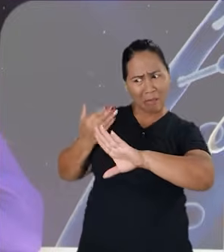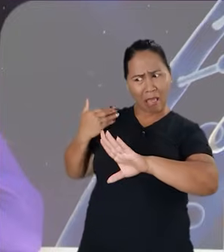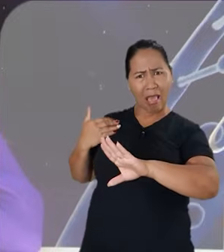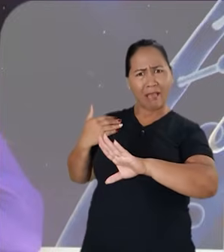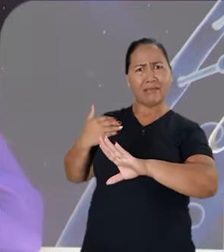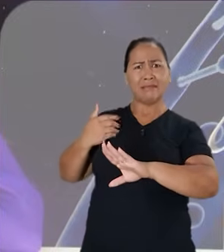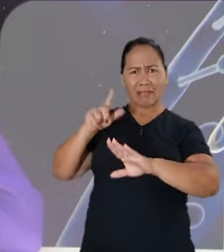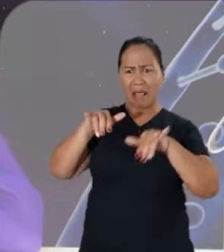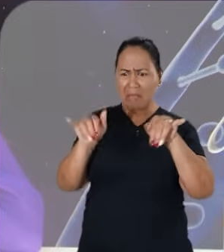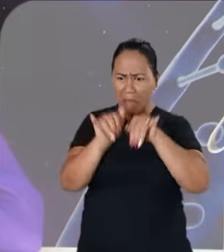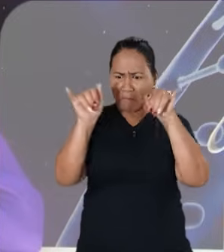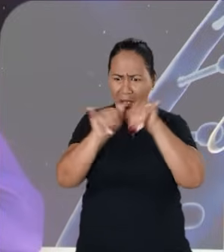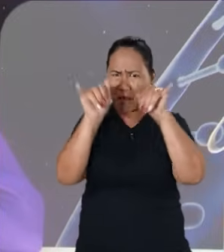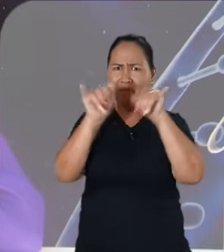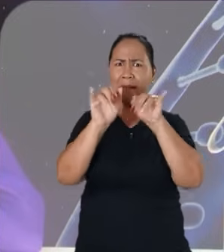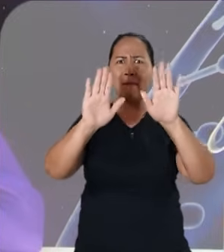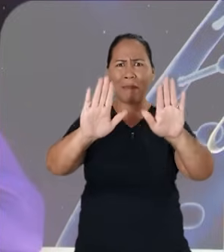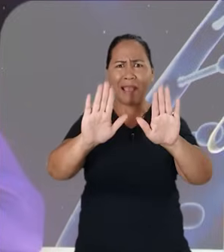transformadoras.